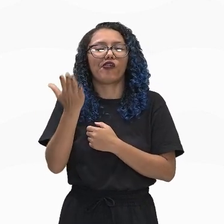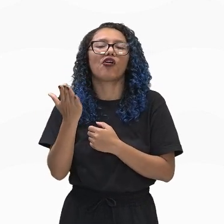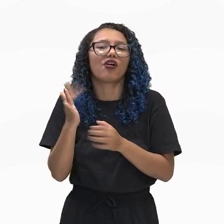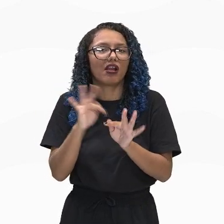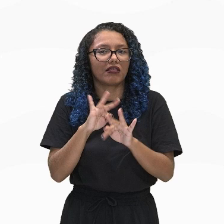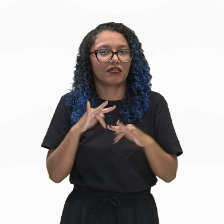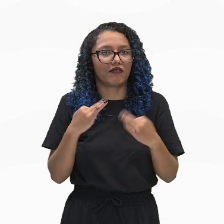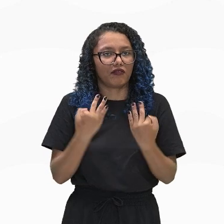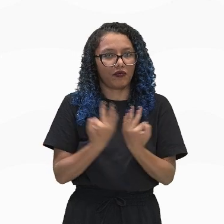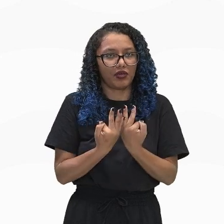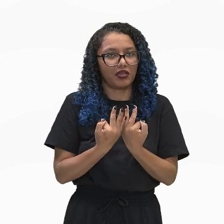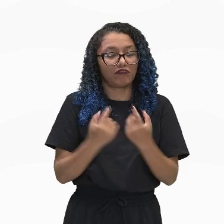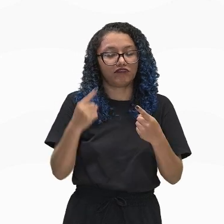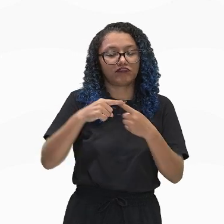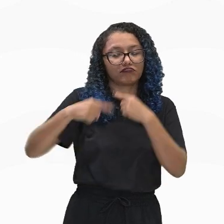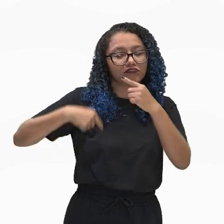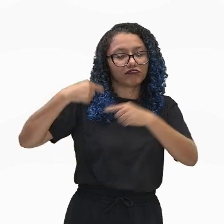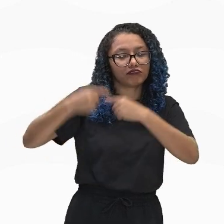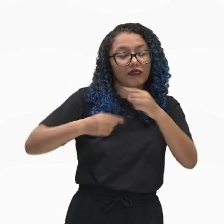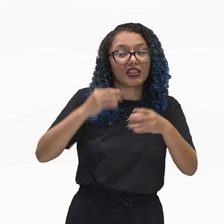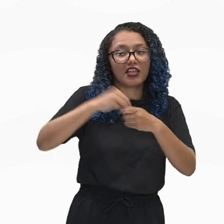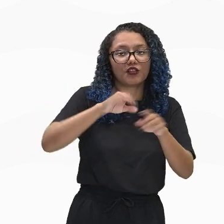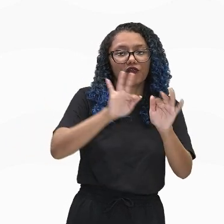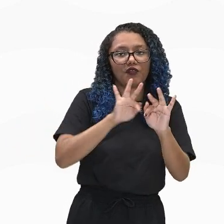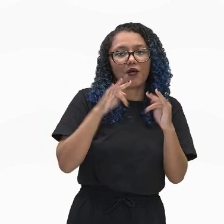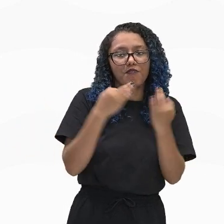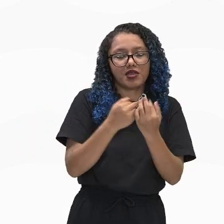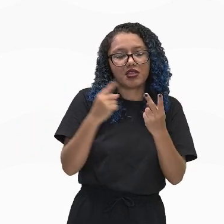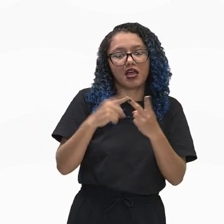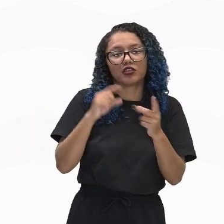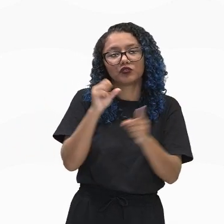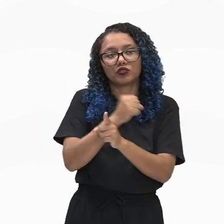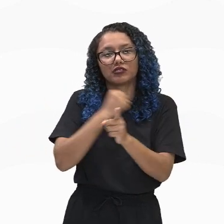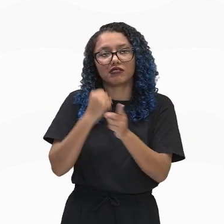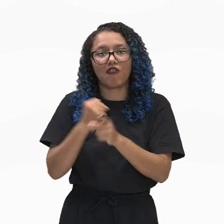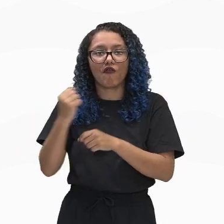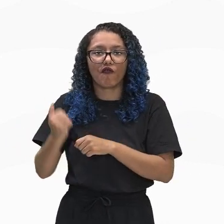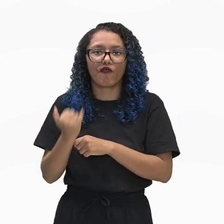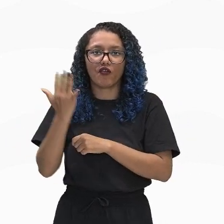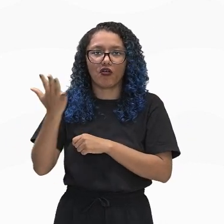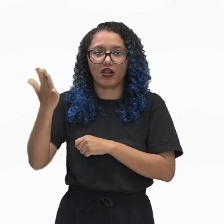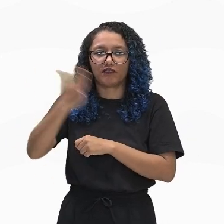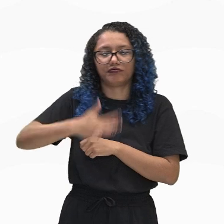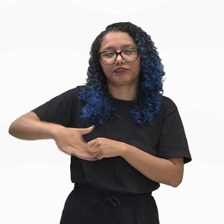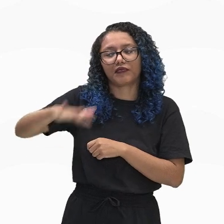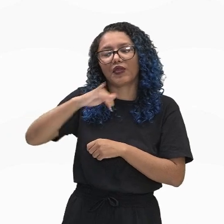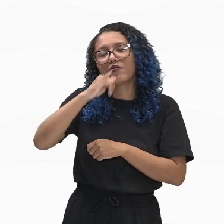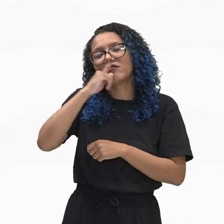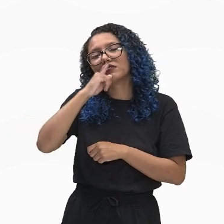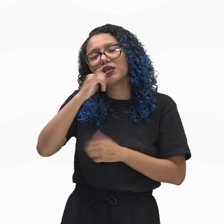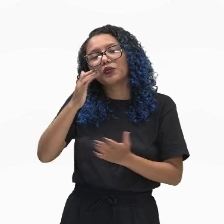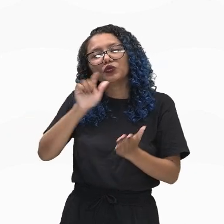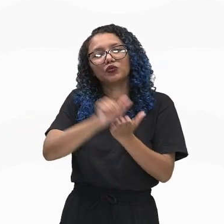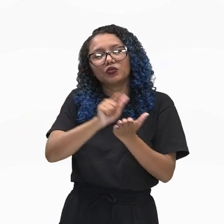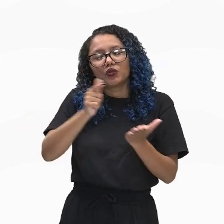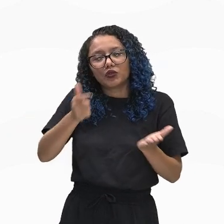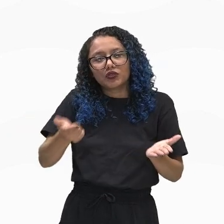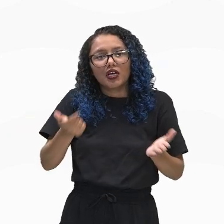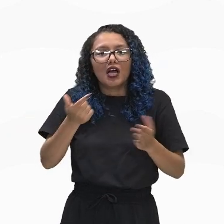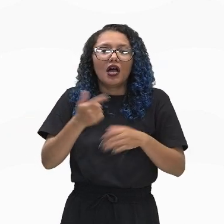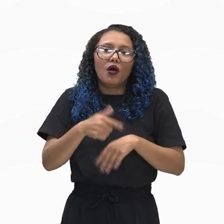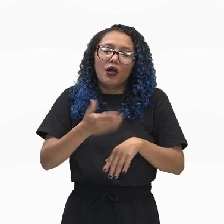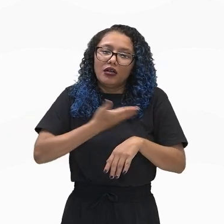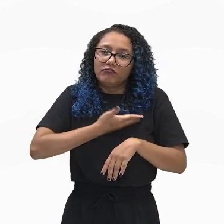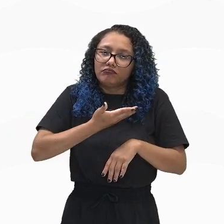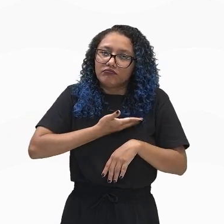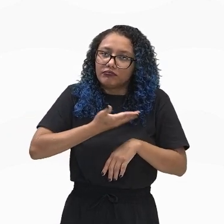adquire dentro de casa e as sociais fora. Elas são informações que vemos em jornais, né, com os